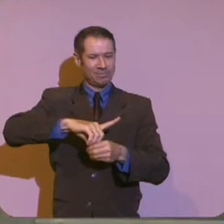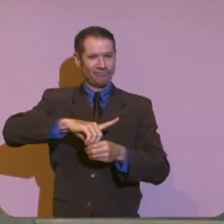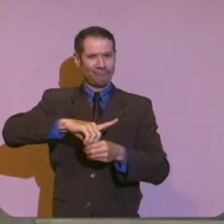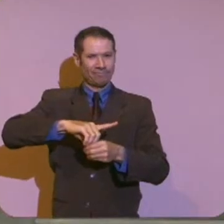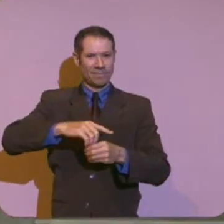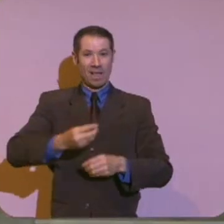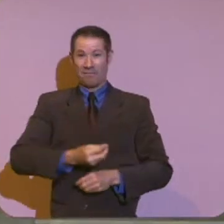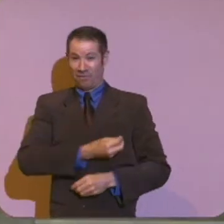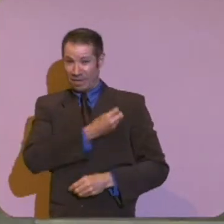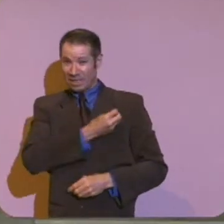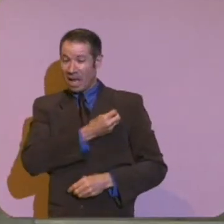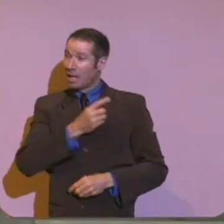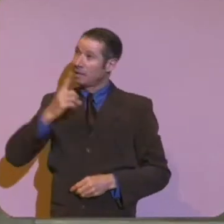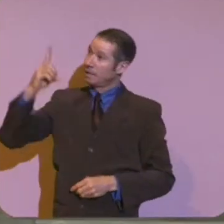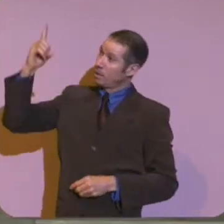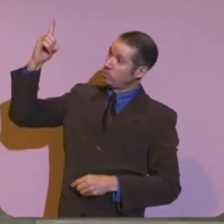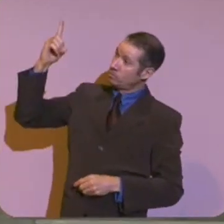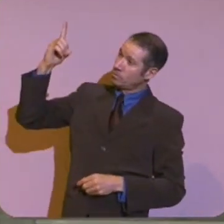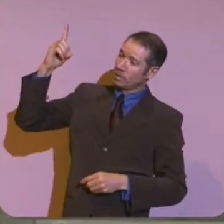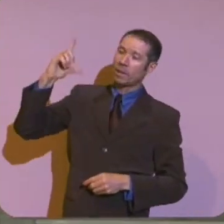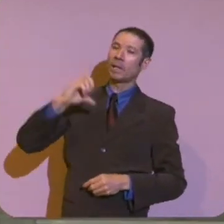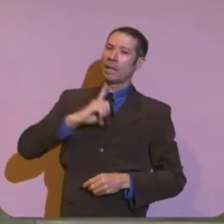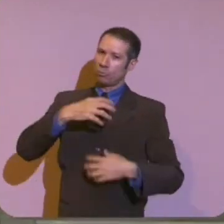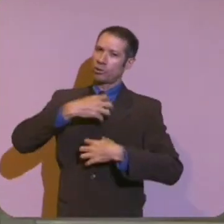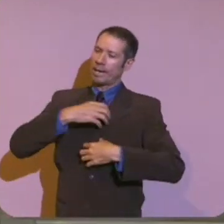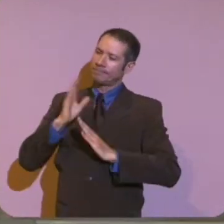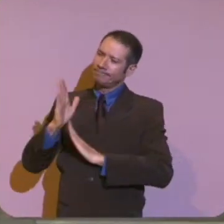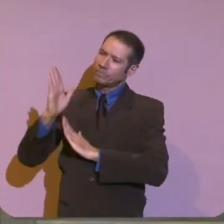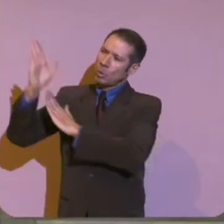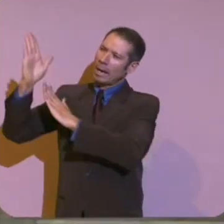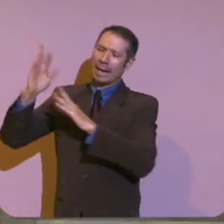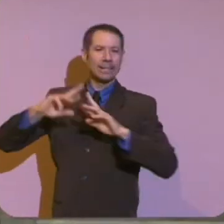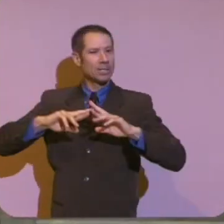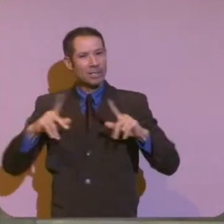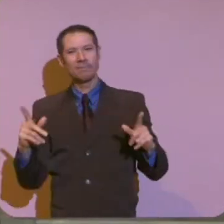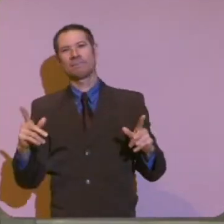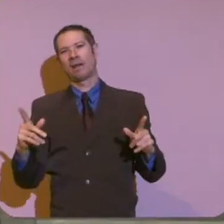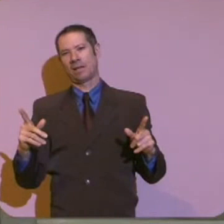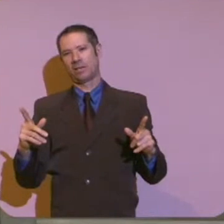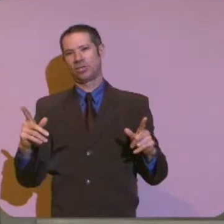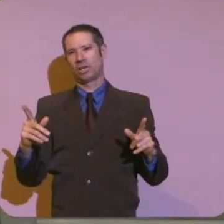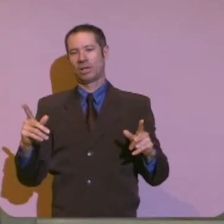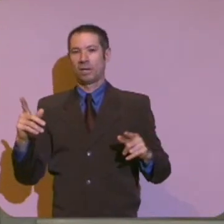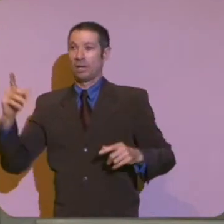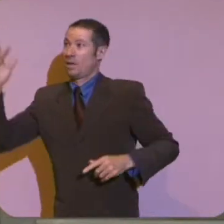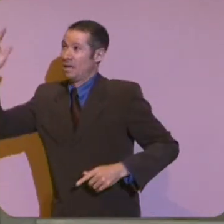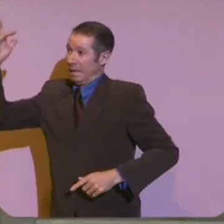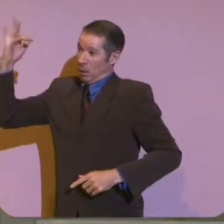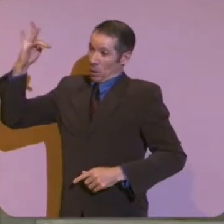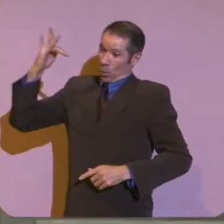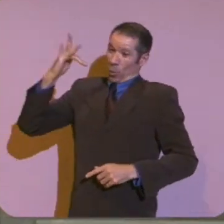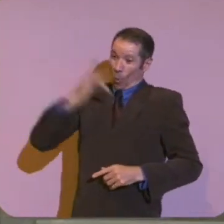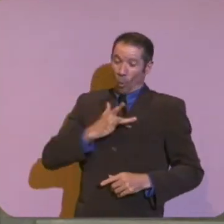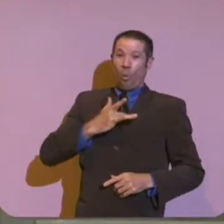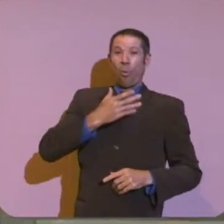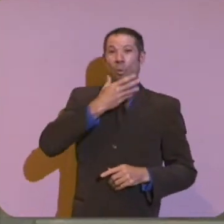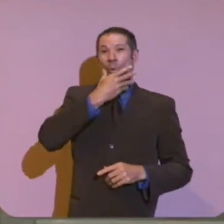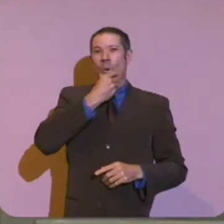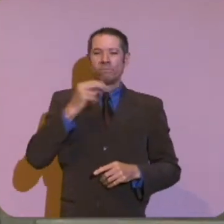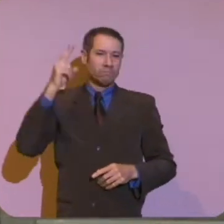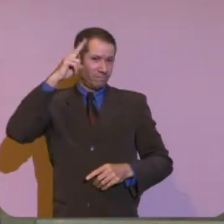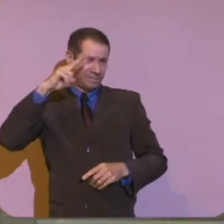vida dele, porque Deus tem seus caminhos, seus jeitos diferentes. Ele mexeu direto na ferida. E não me